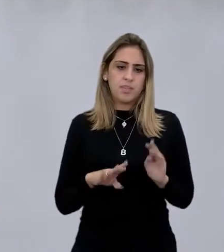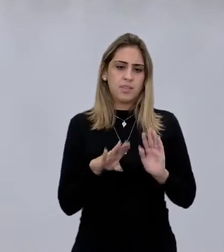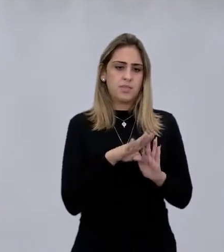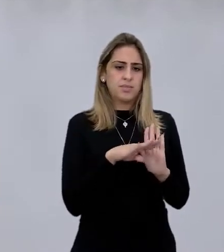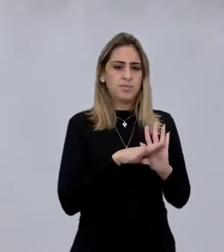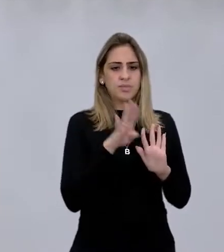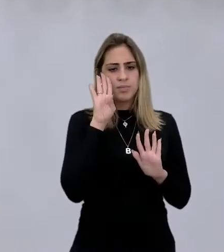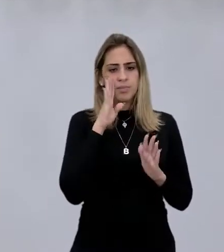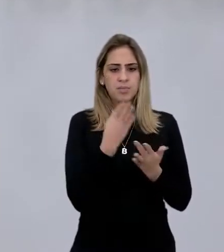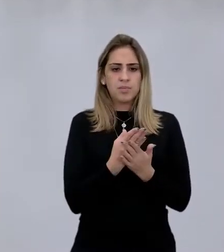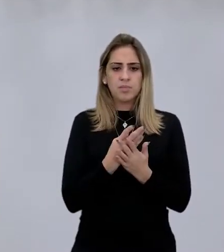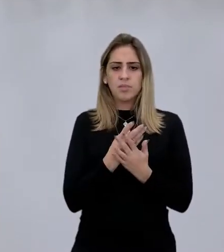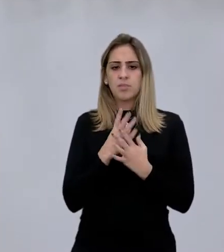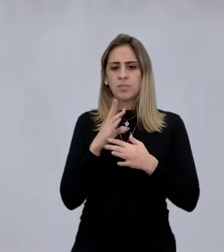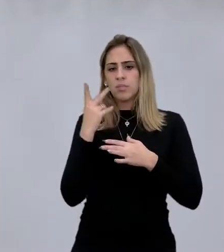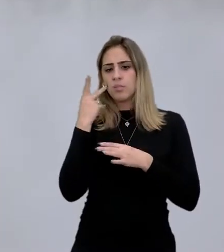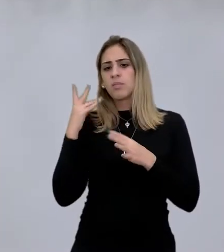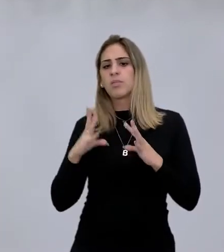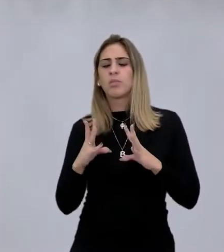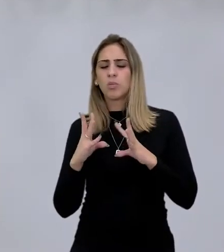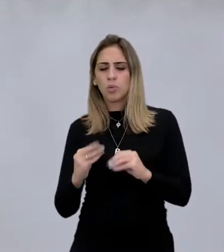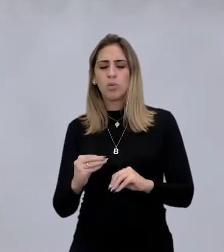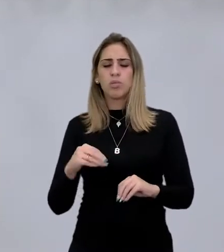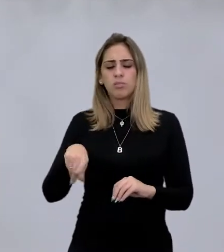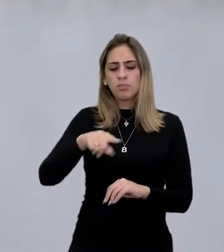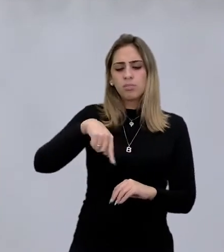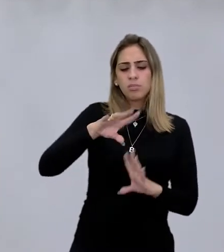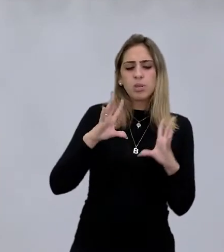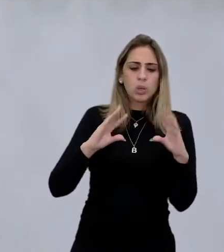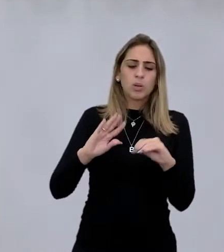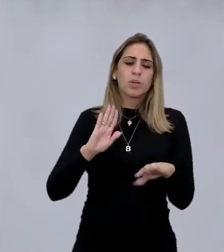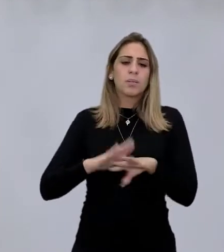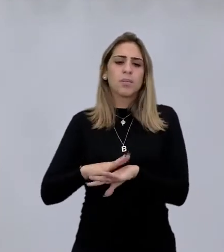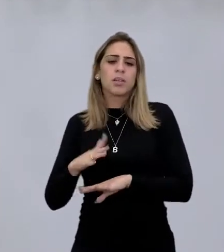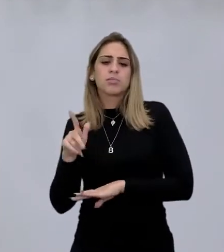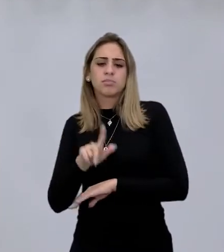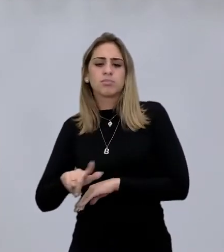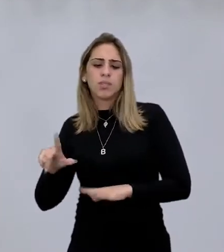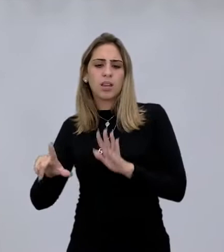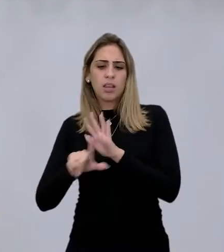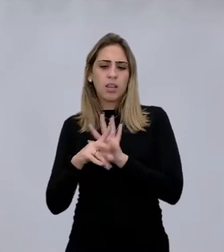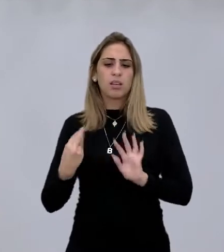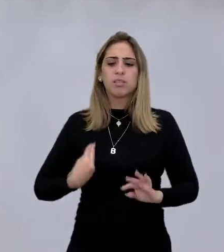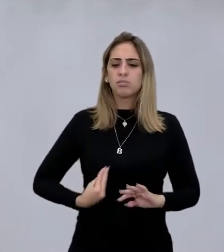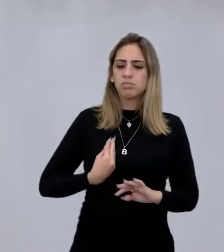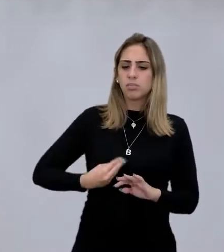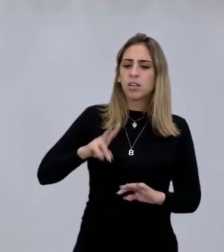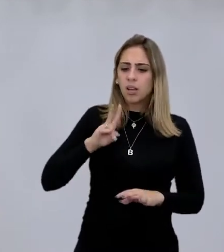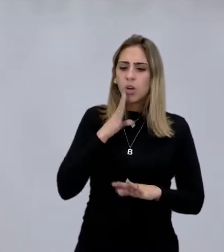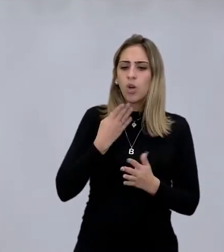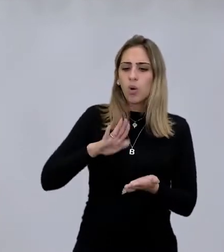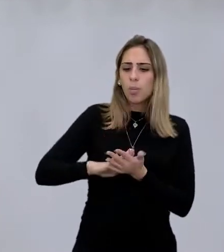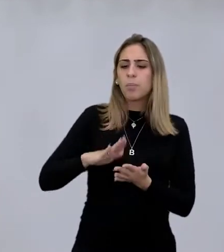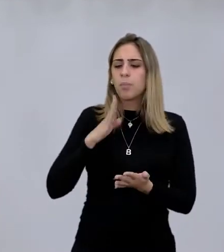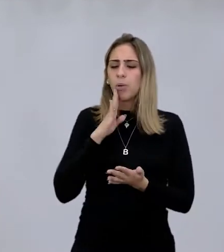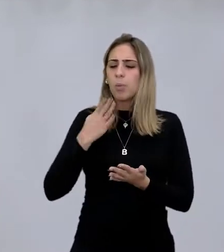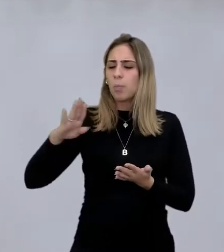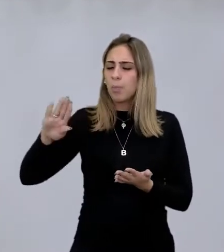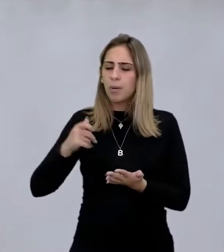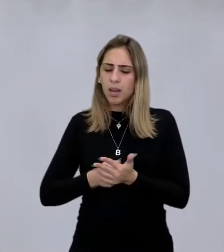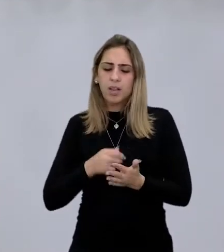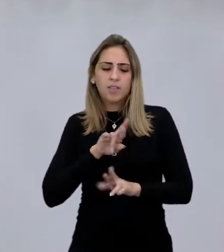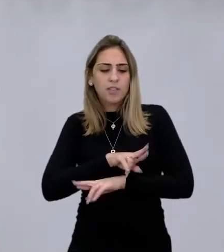acredito que é de conhecimento de todos, que isso, né, por mais que obviamente a lei ela exista e ela é cumprida em vários lugares,